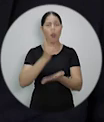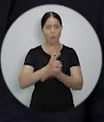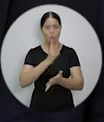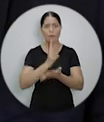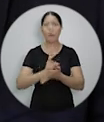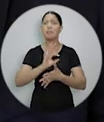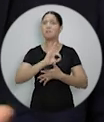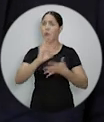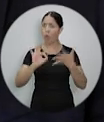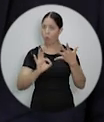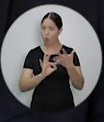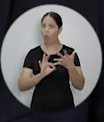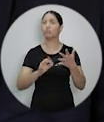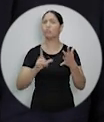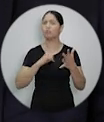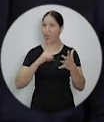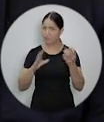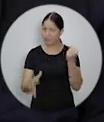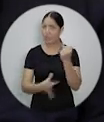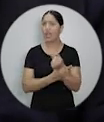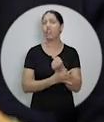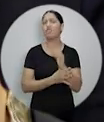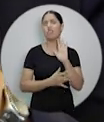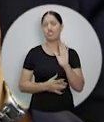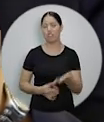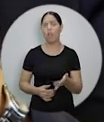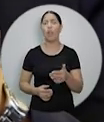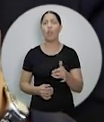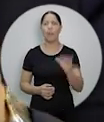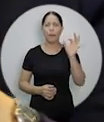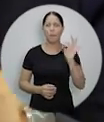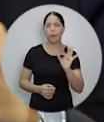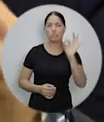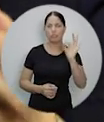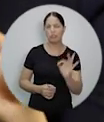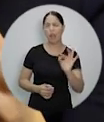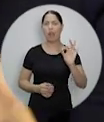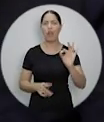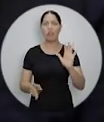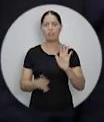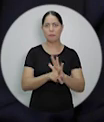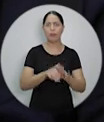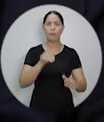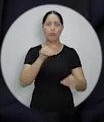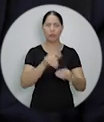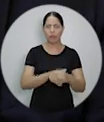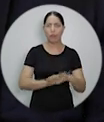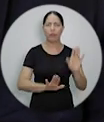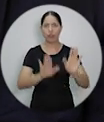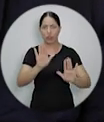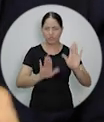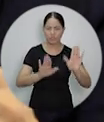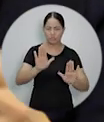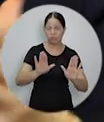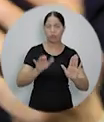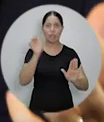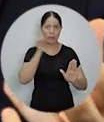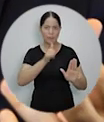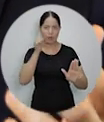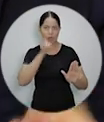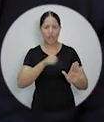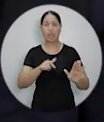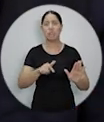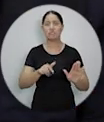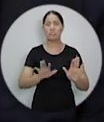dizer que a Constituição sempre estabeleceu as cotas. Havia uma necessidade de um percentual ser destinado, de candidaturas ser destinado a